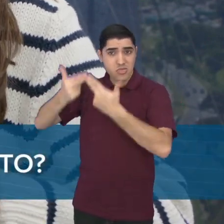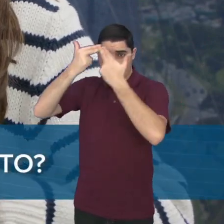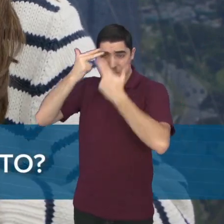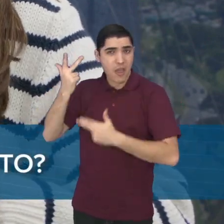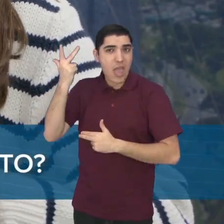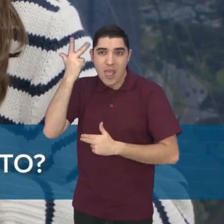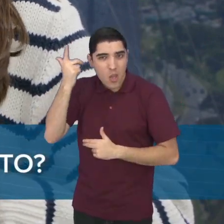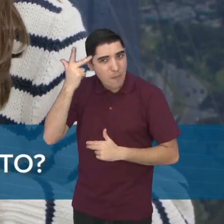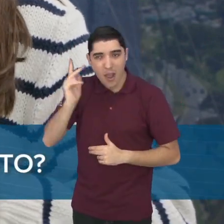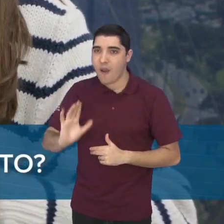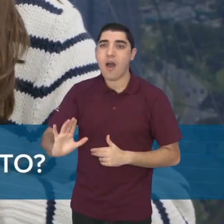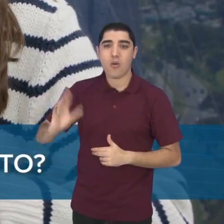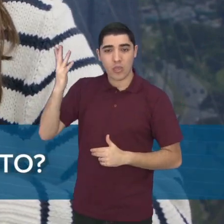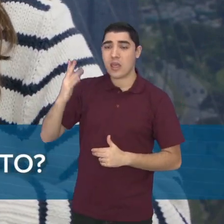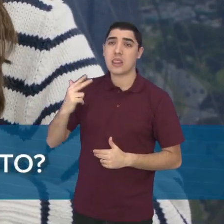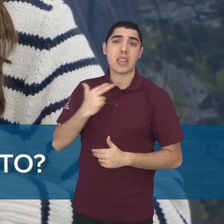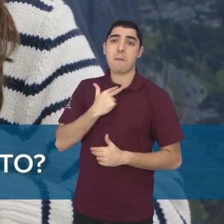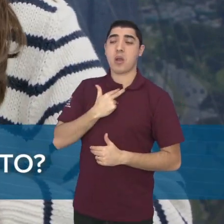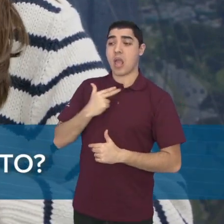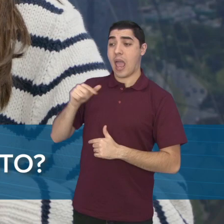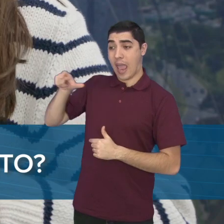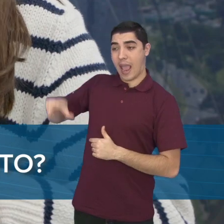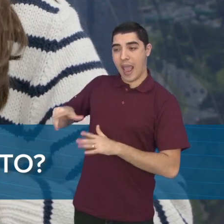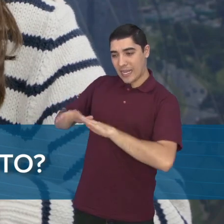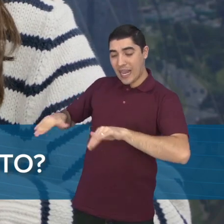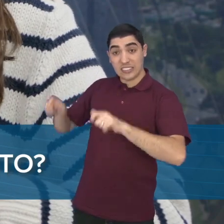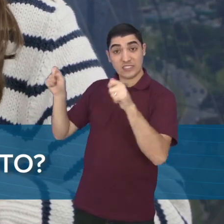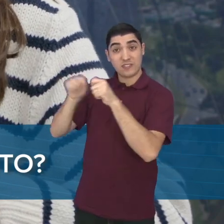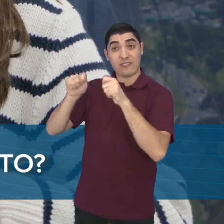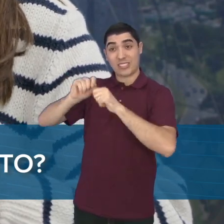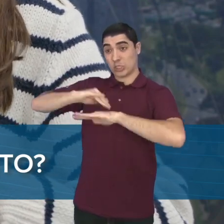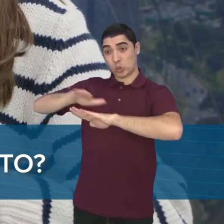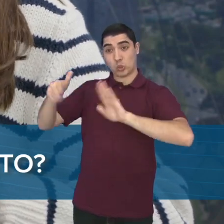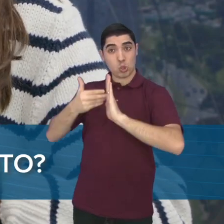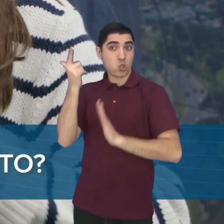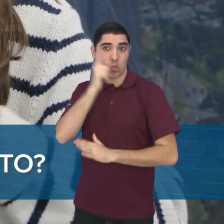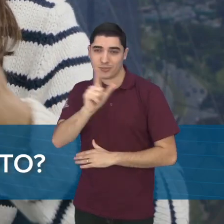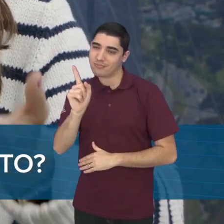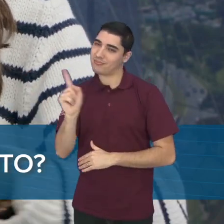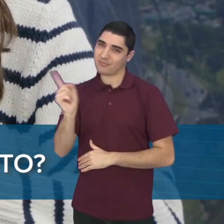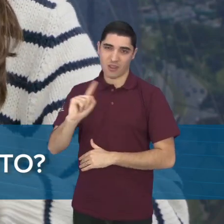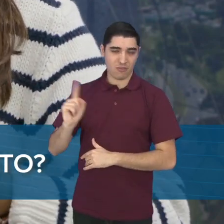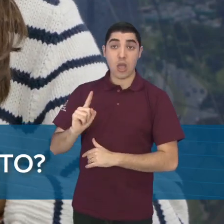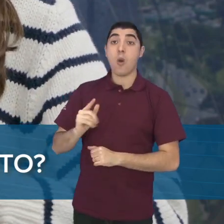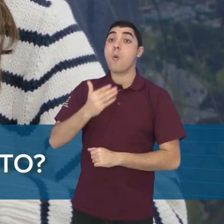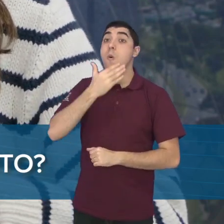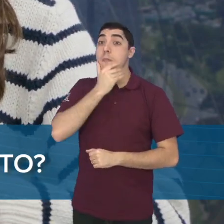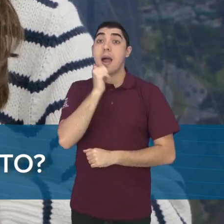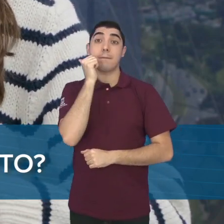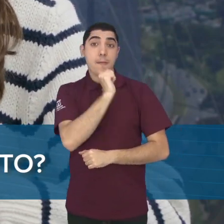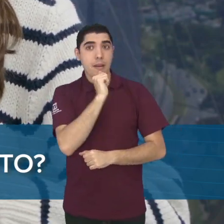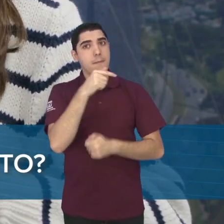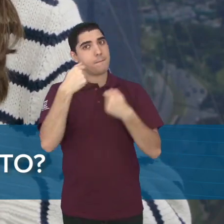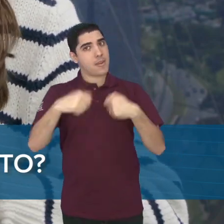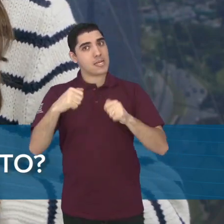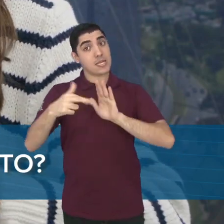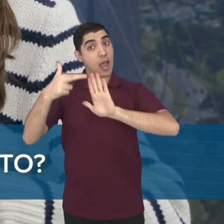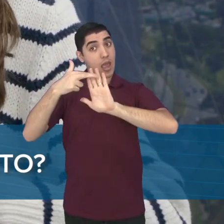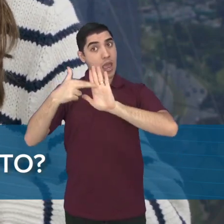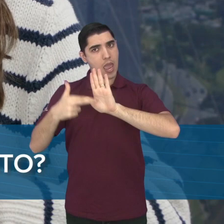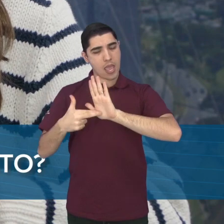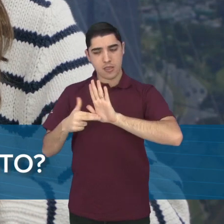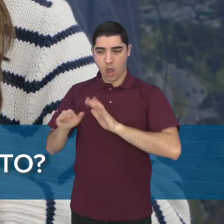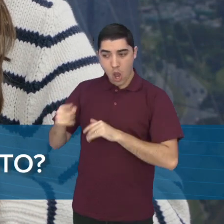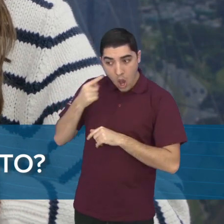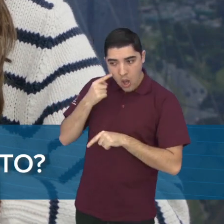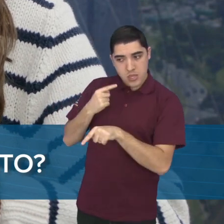processo. Né? A gente não vai poder fazer tudo, a criança não pode fazer tudo, os pais sim precisam, né, ir colocando esses limites, falando os nãos, porque a vida é desse